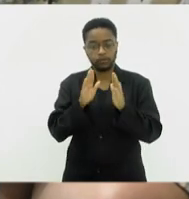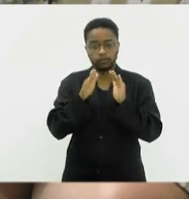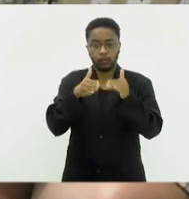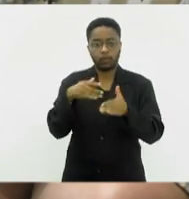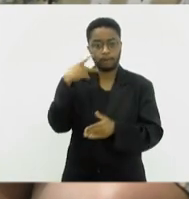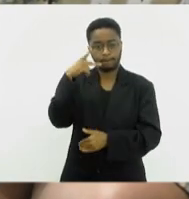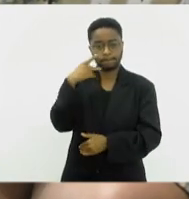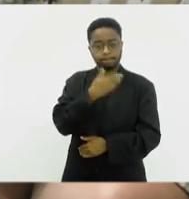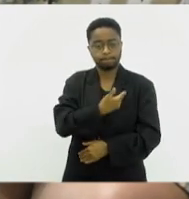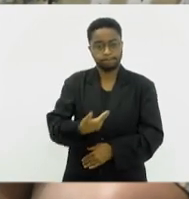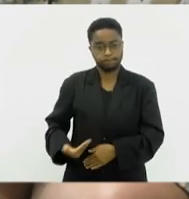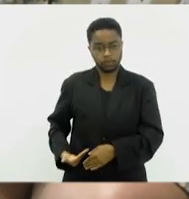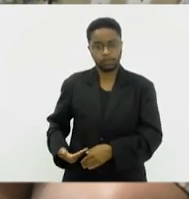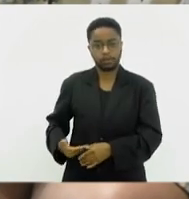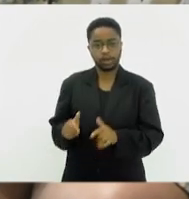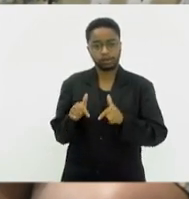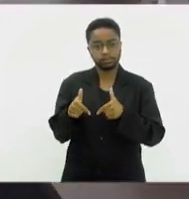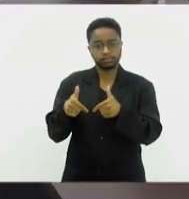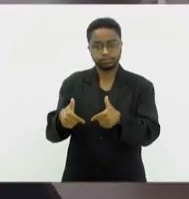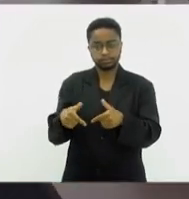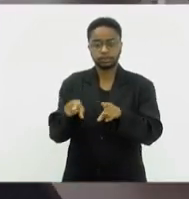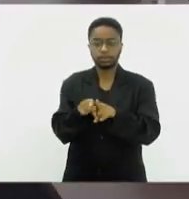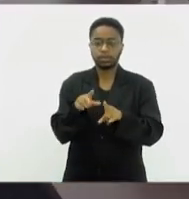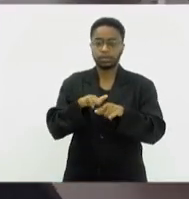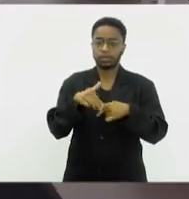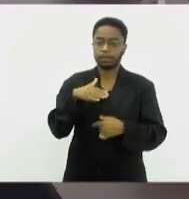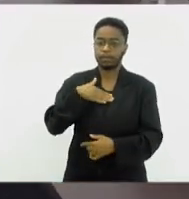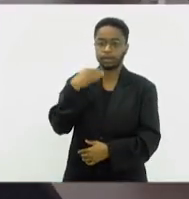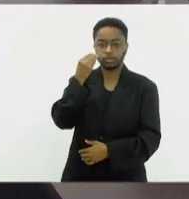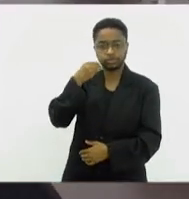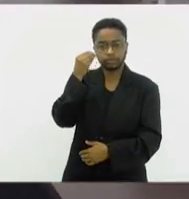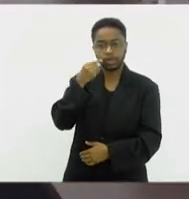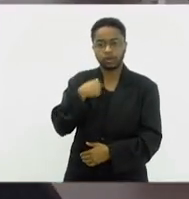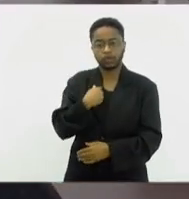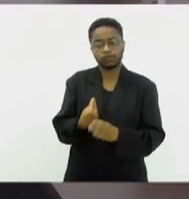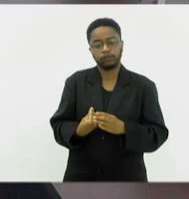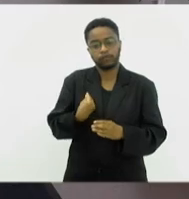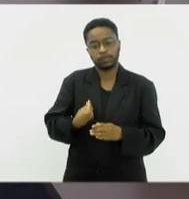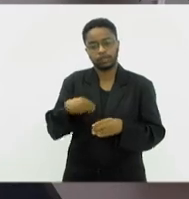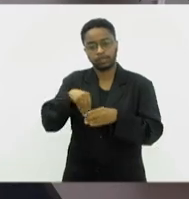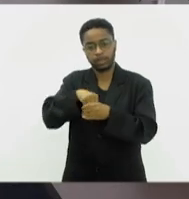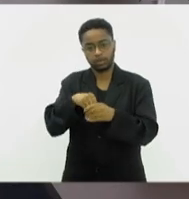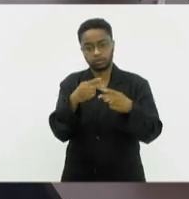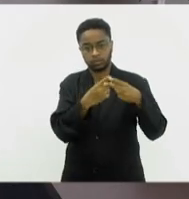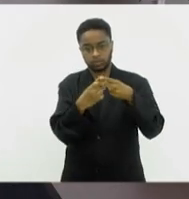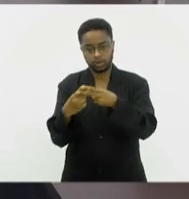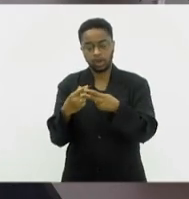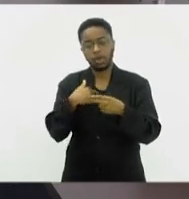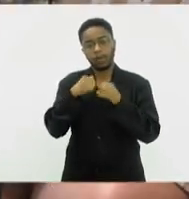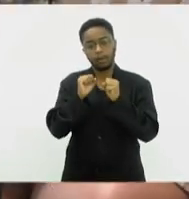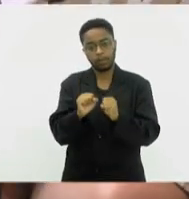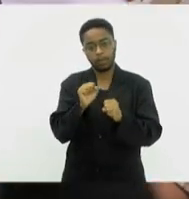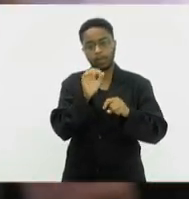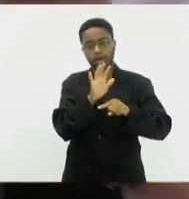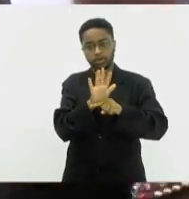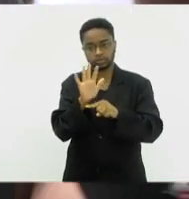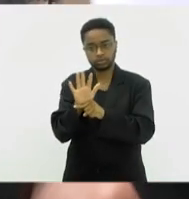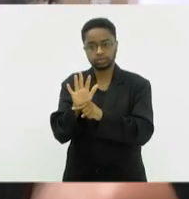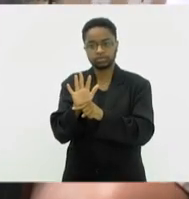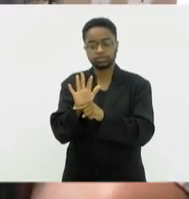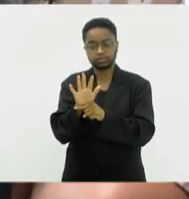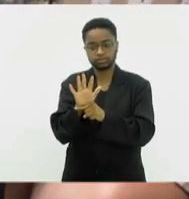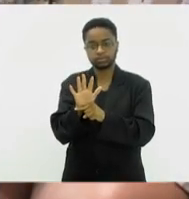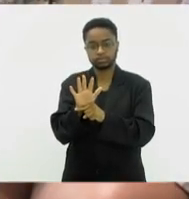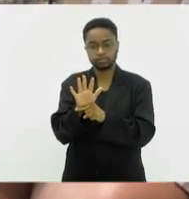serem implementadas, e através da minha vivência, o que eu vivenciei lá dentro, eu posso estar, assim, contribuindo e ajudando,